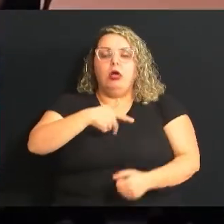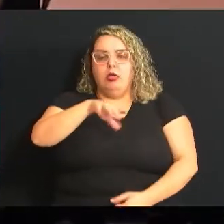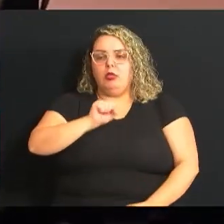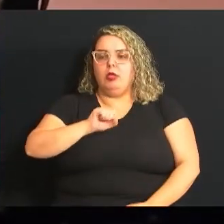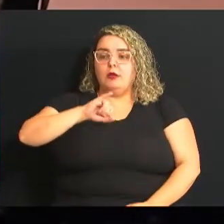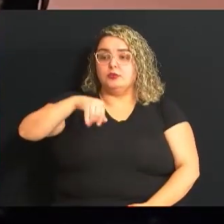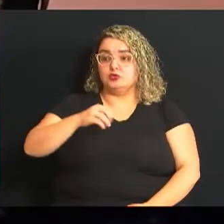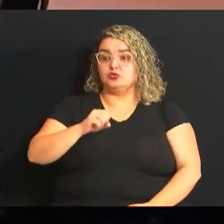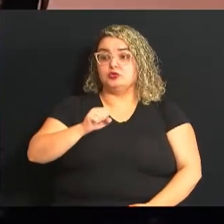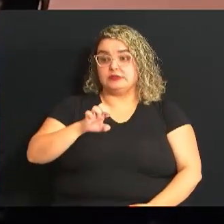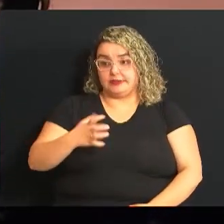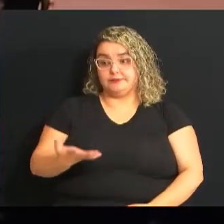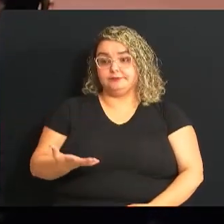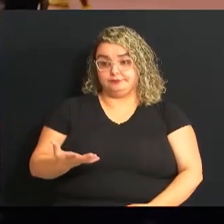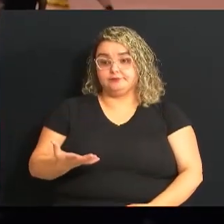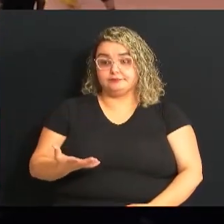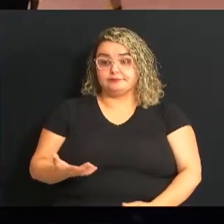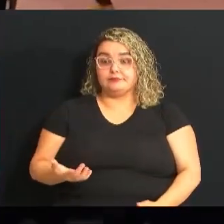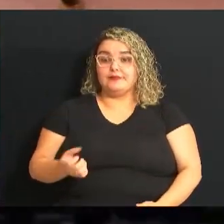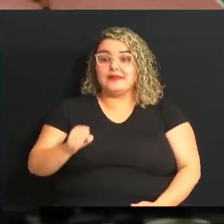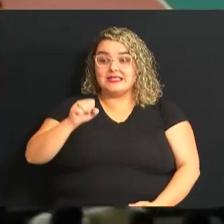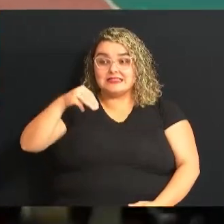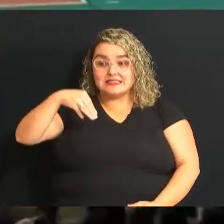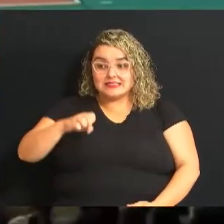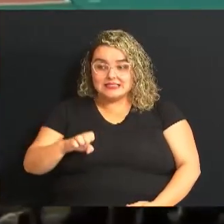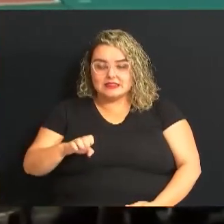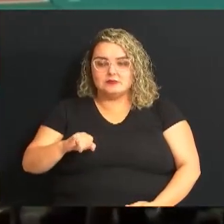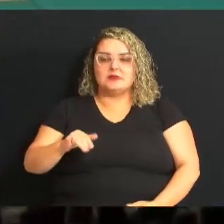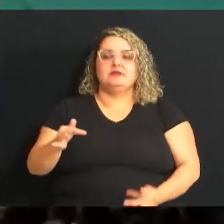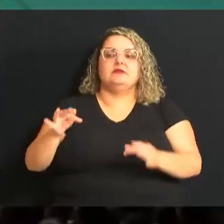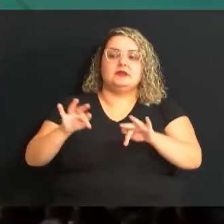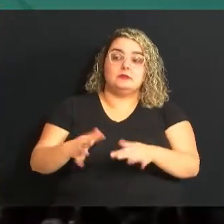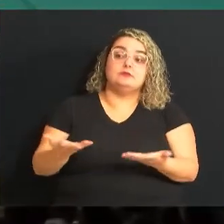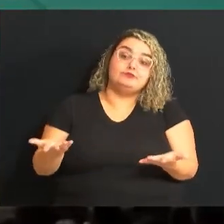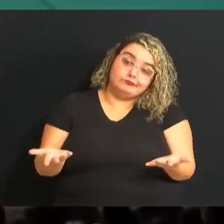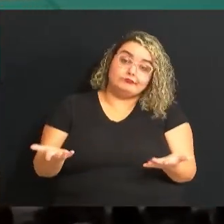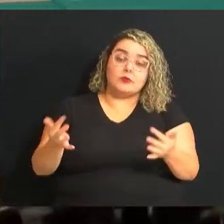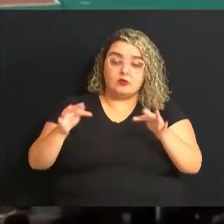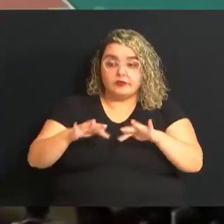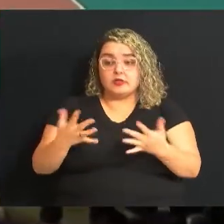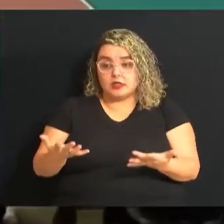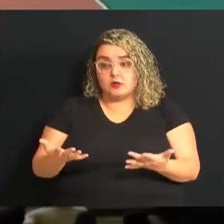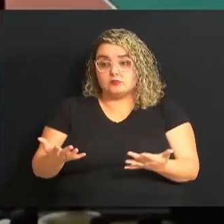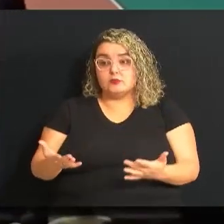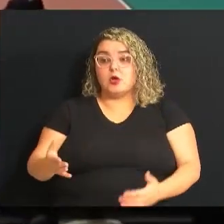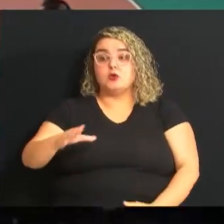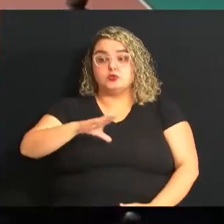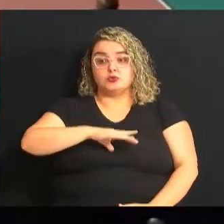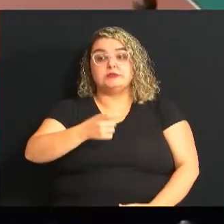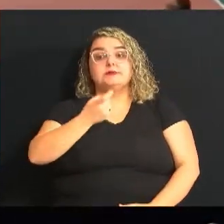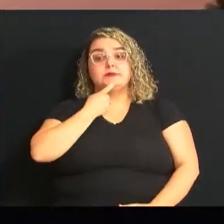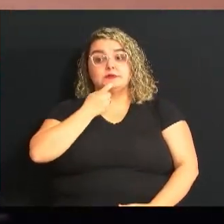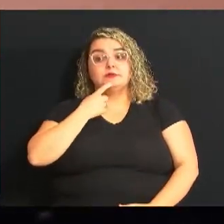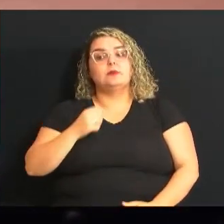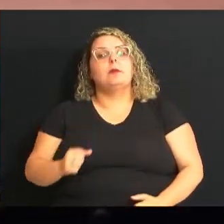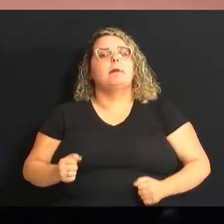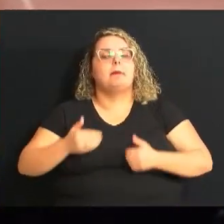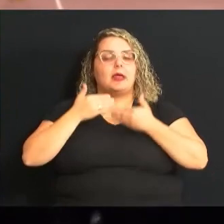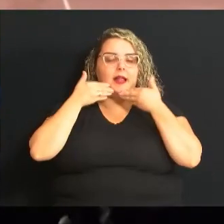12:08. Mirna Abreu, hoje é segunda-feira, portanto é dia de reunião ordinária, a 37ª deste ano. E nós